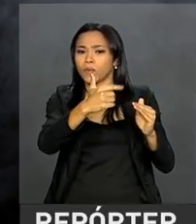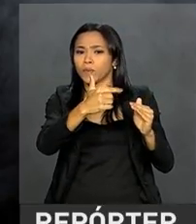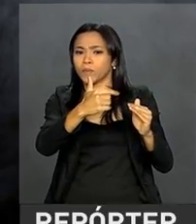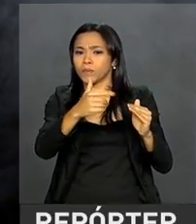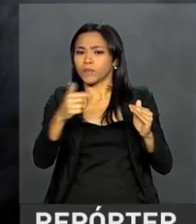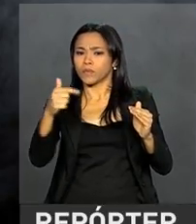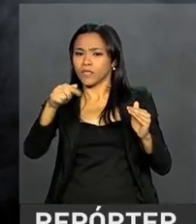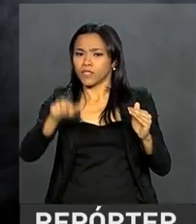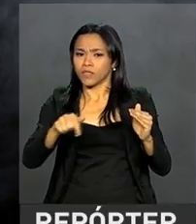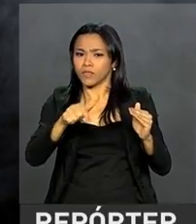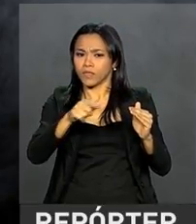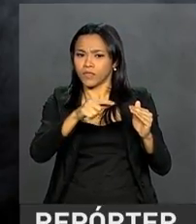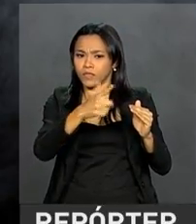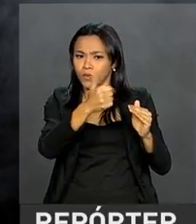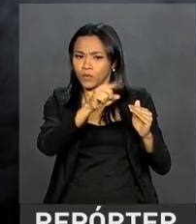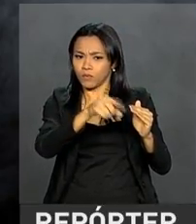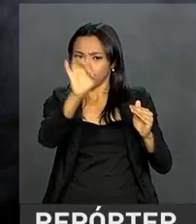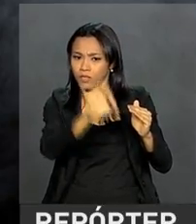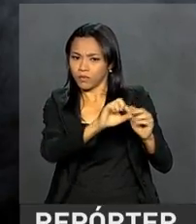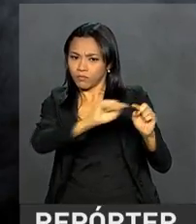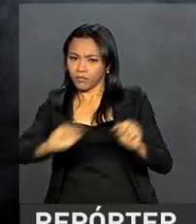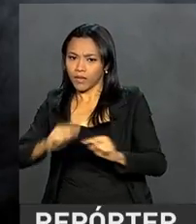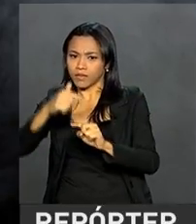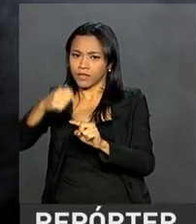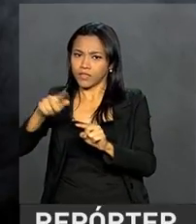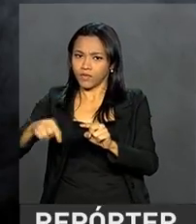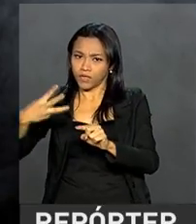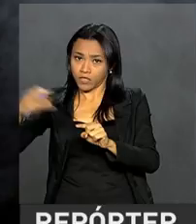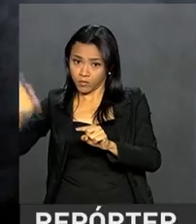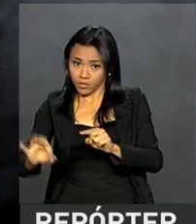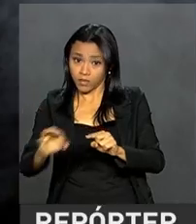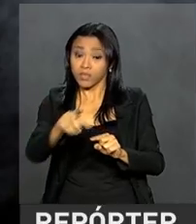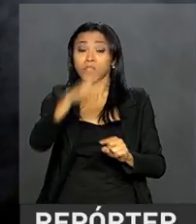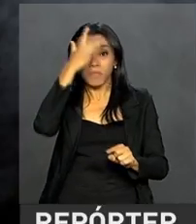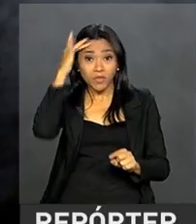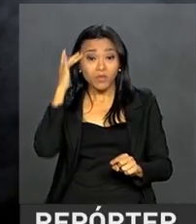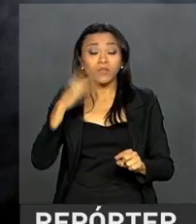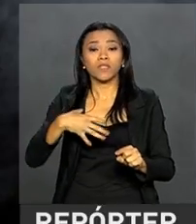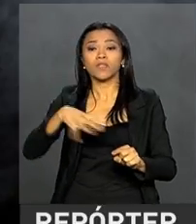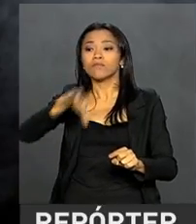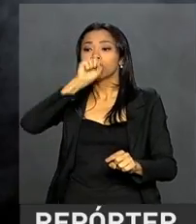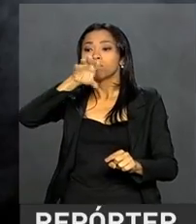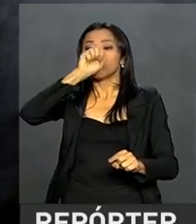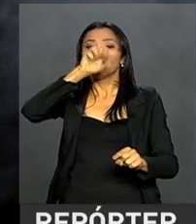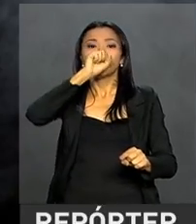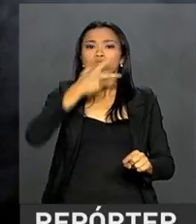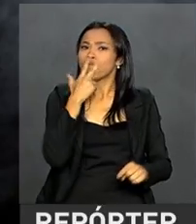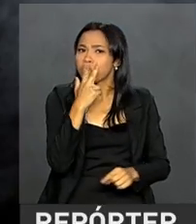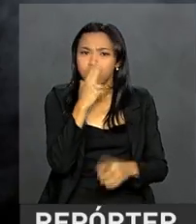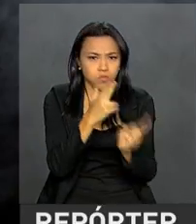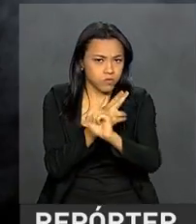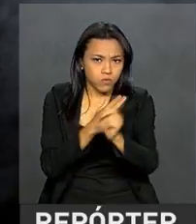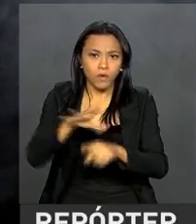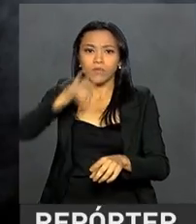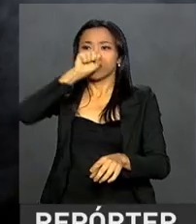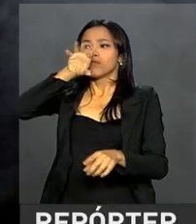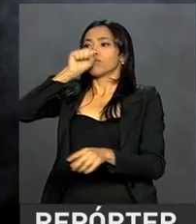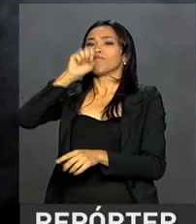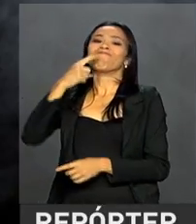a proporção de pessoas que não fumam mas mesmo assim são expostas à fumaça do cigarro caiu de